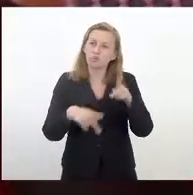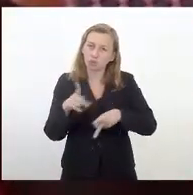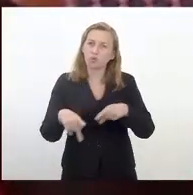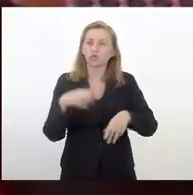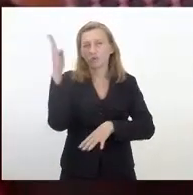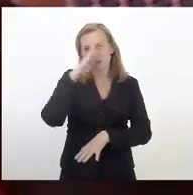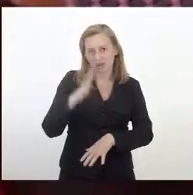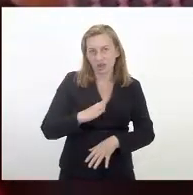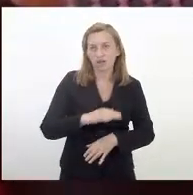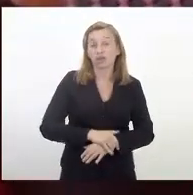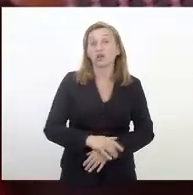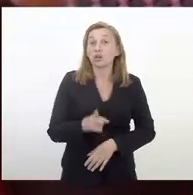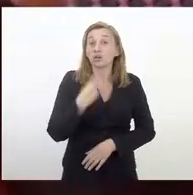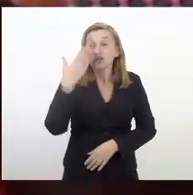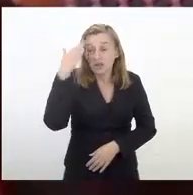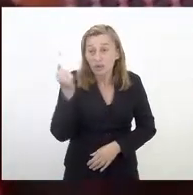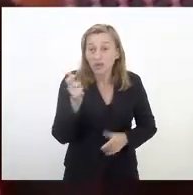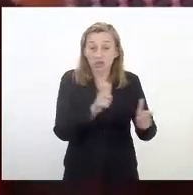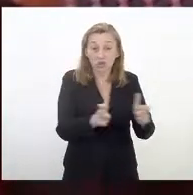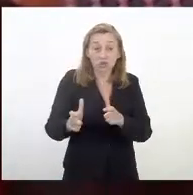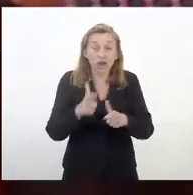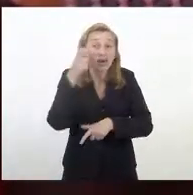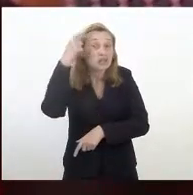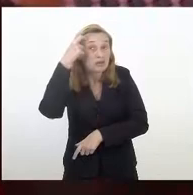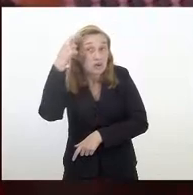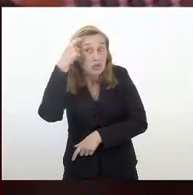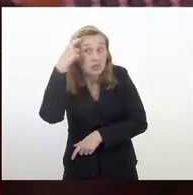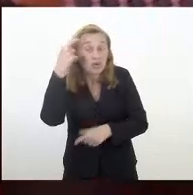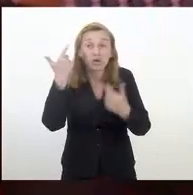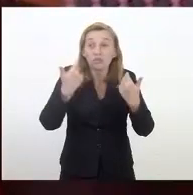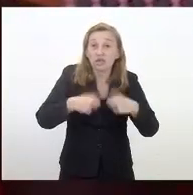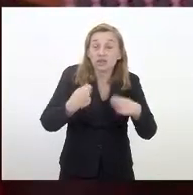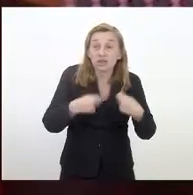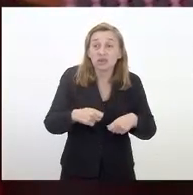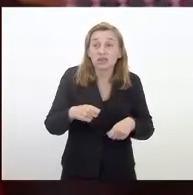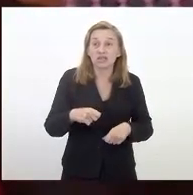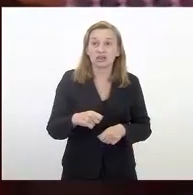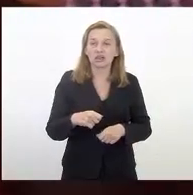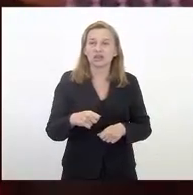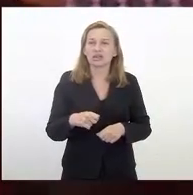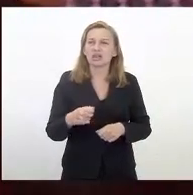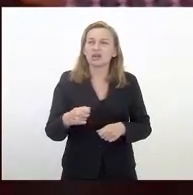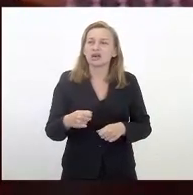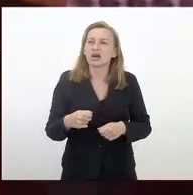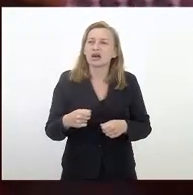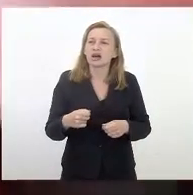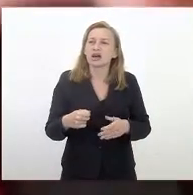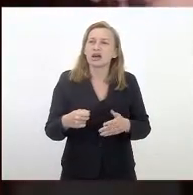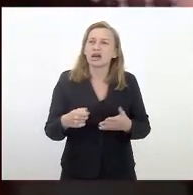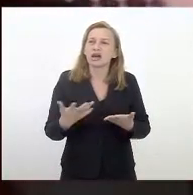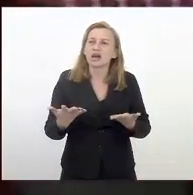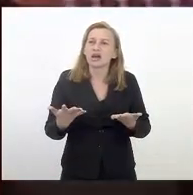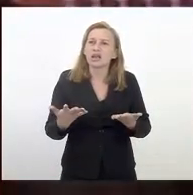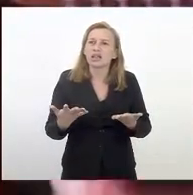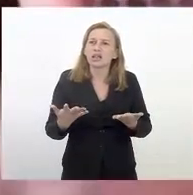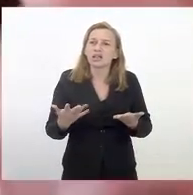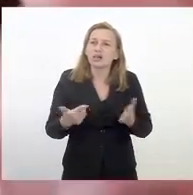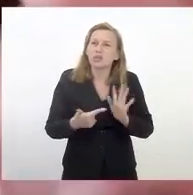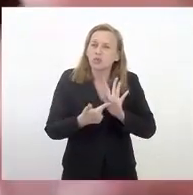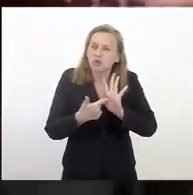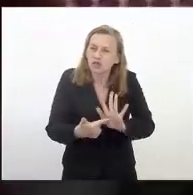mas sabemos que esses lugares de memória eles devem servir ao a